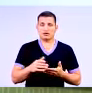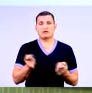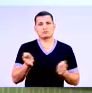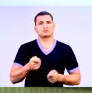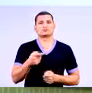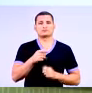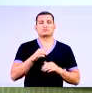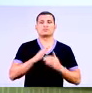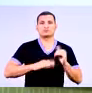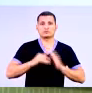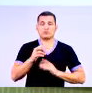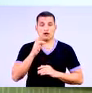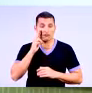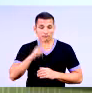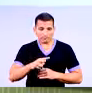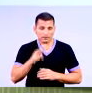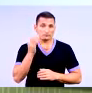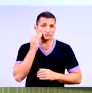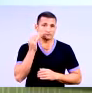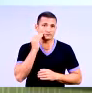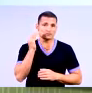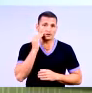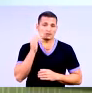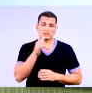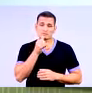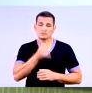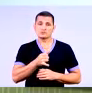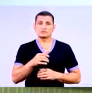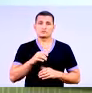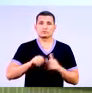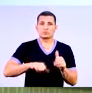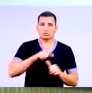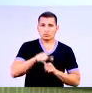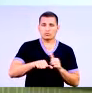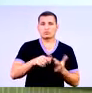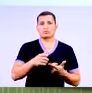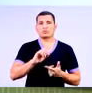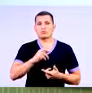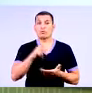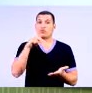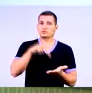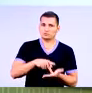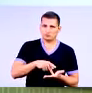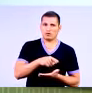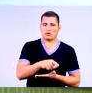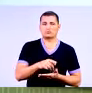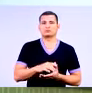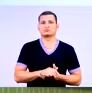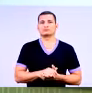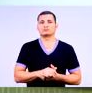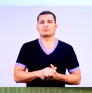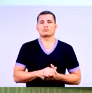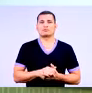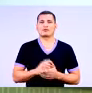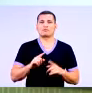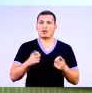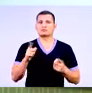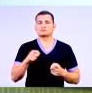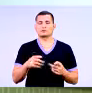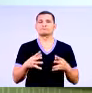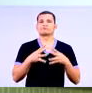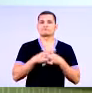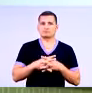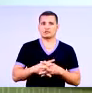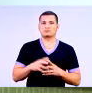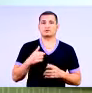condições de observar e verificar se as peças são originais ou não. Mas, de qualquer forma, é uma situação complicada.